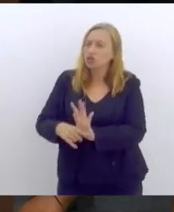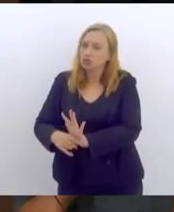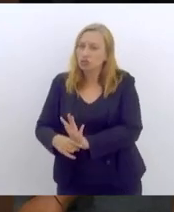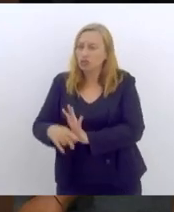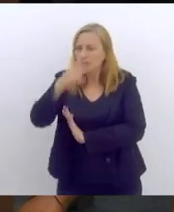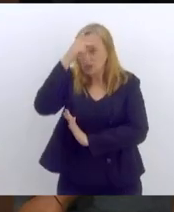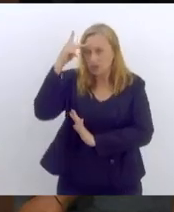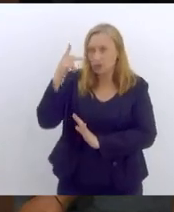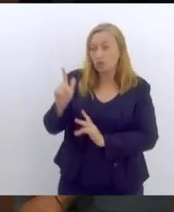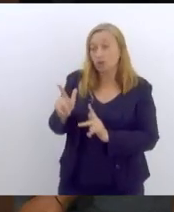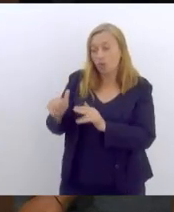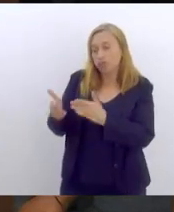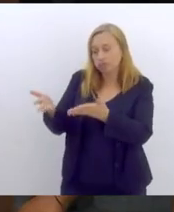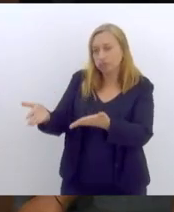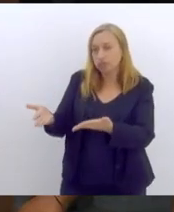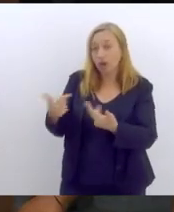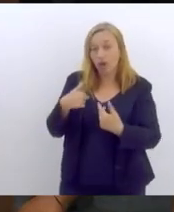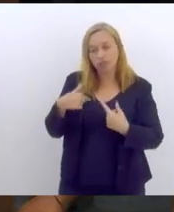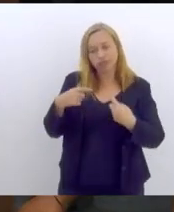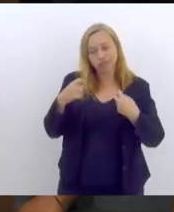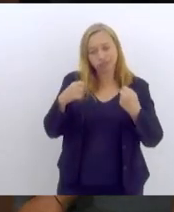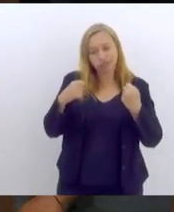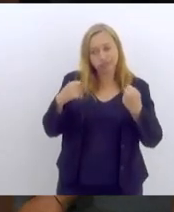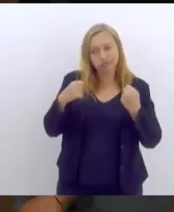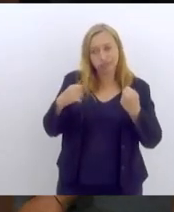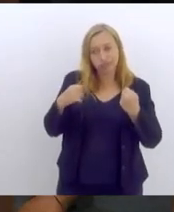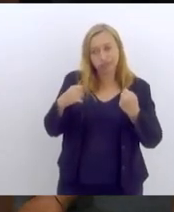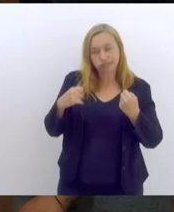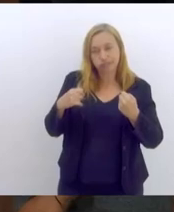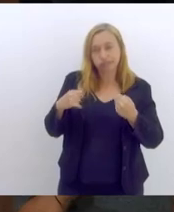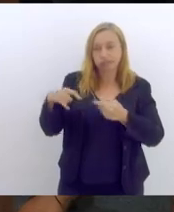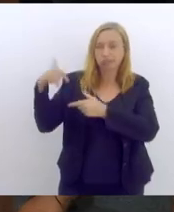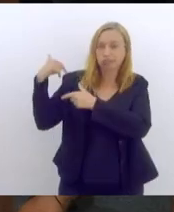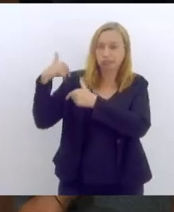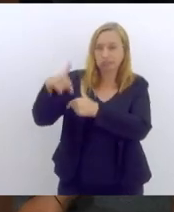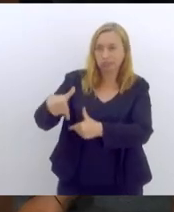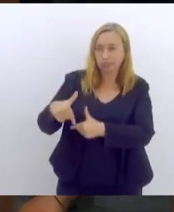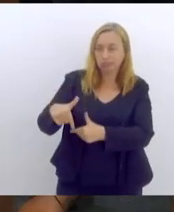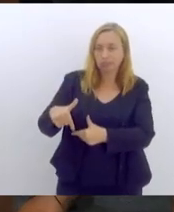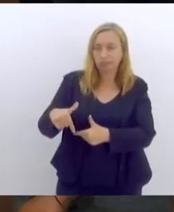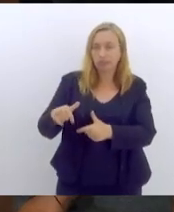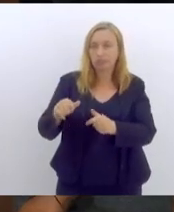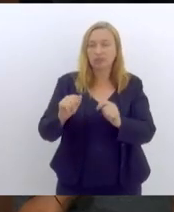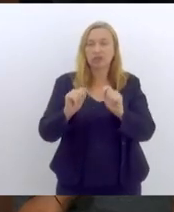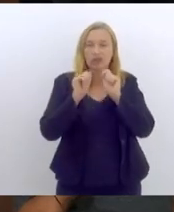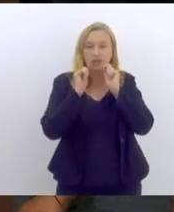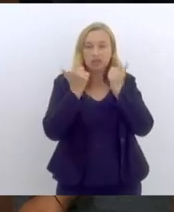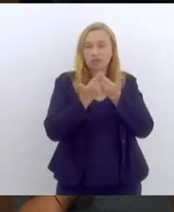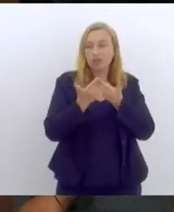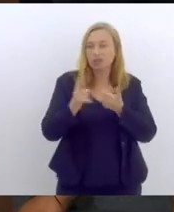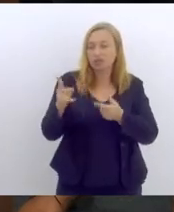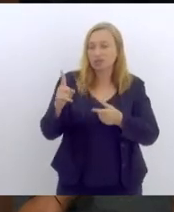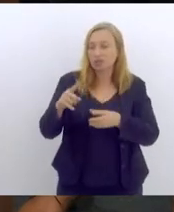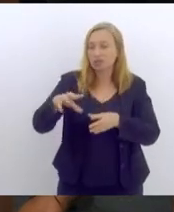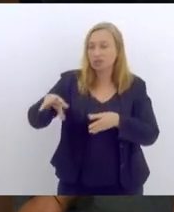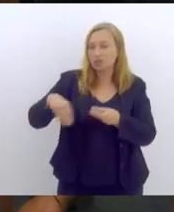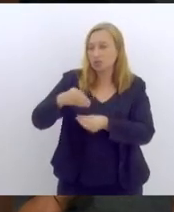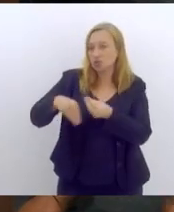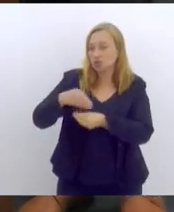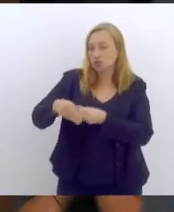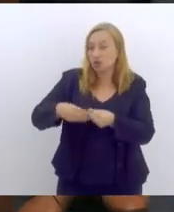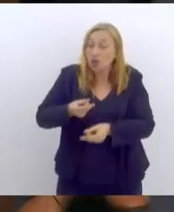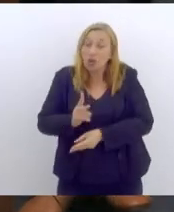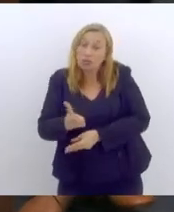essa. Então, torço para que a ala conservadora da Assembleia não se equivoque em tentar, como sempre, o